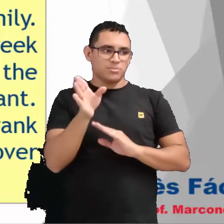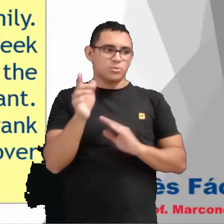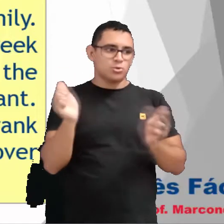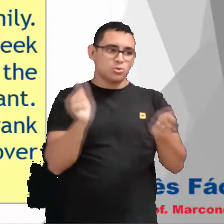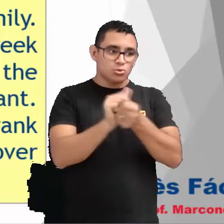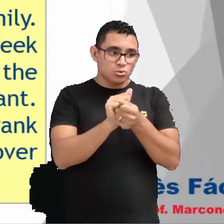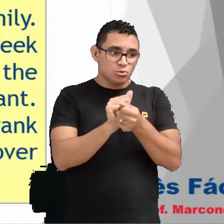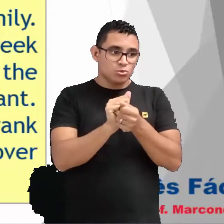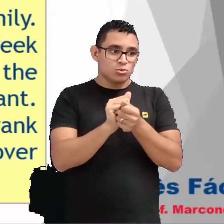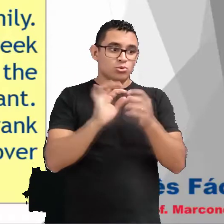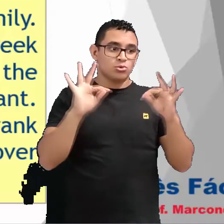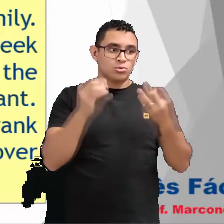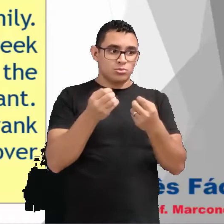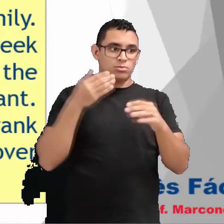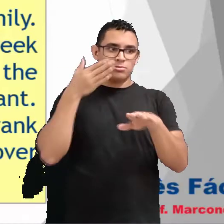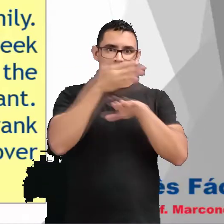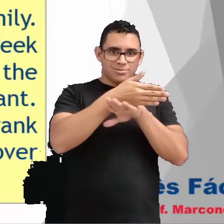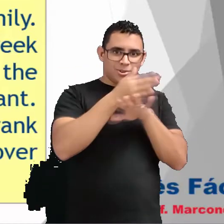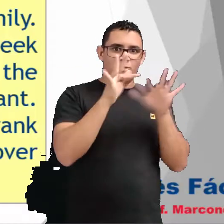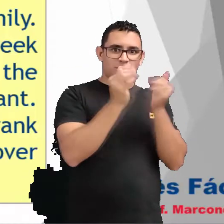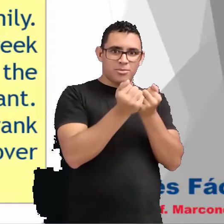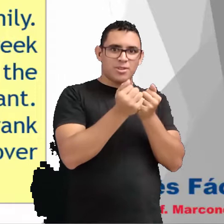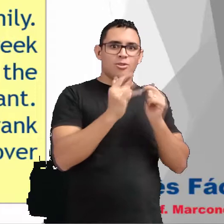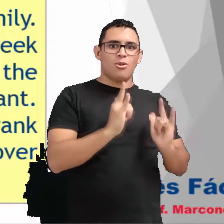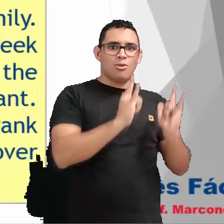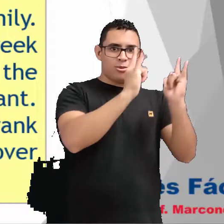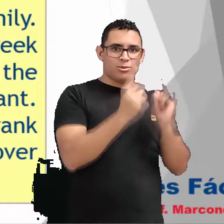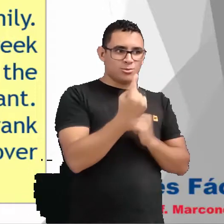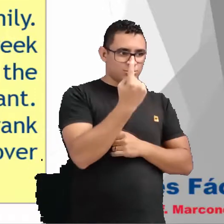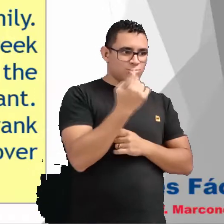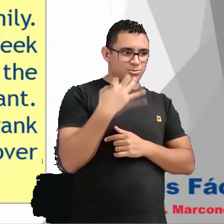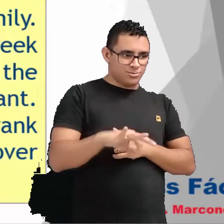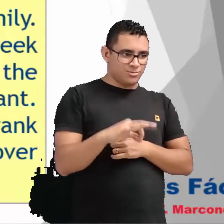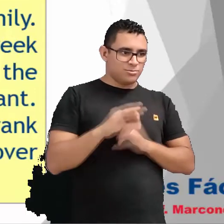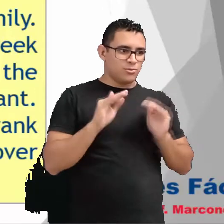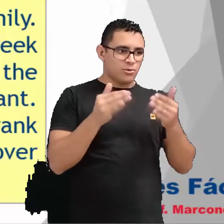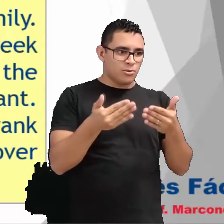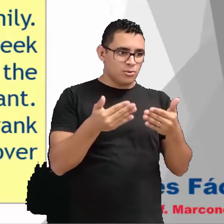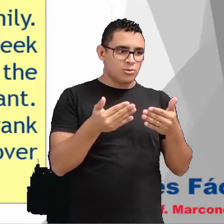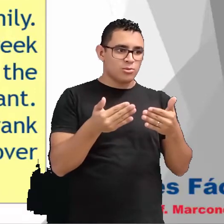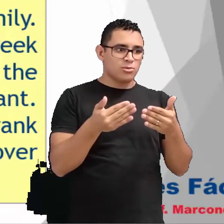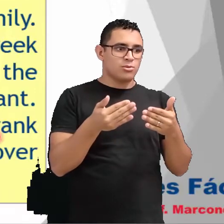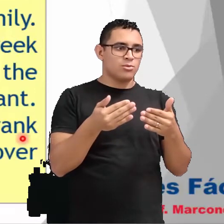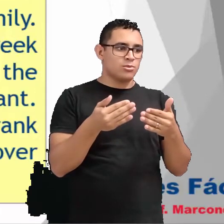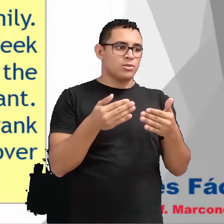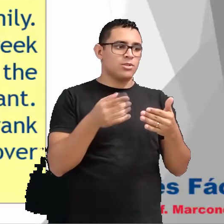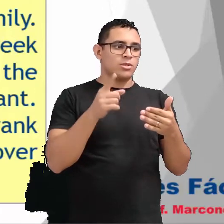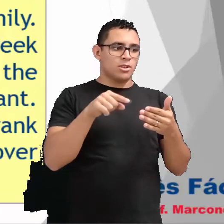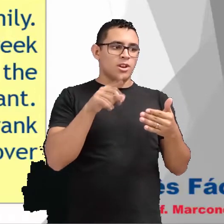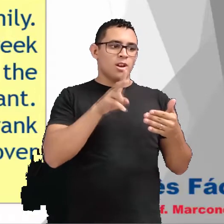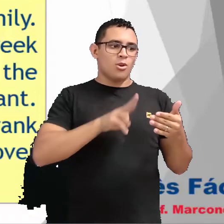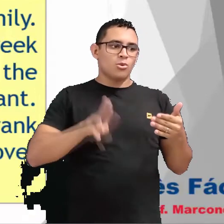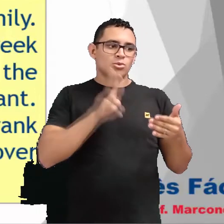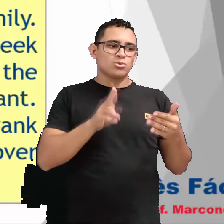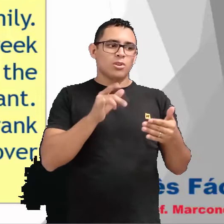swimming pool and had lunch at the hotel restaurant. In the afternoons, she swam on the beach and drank